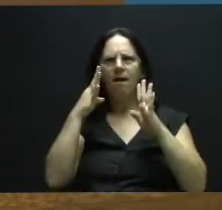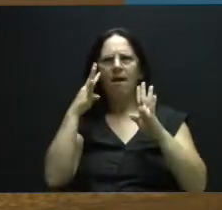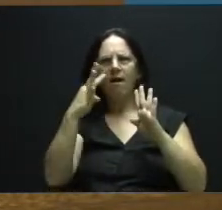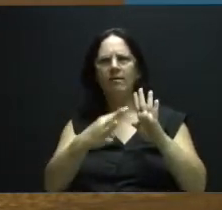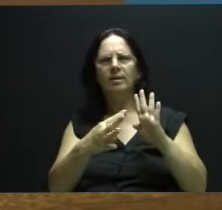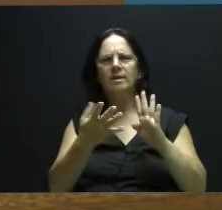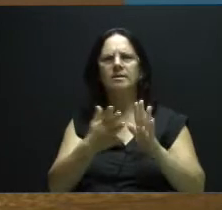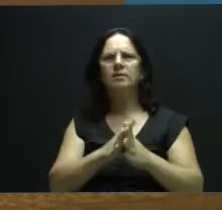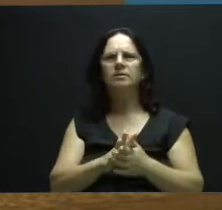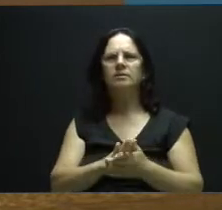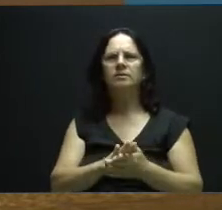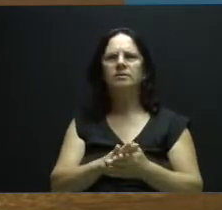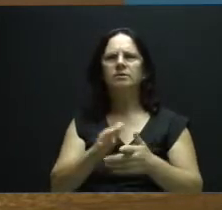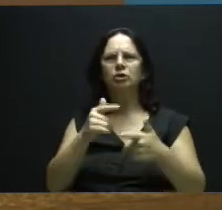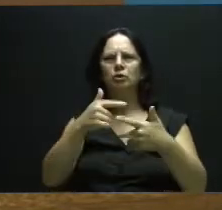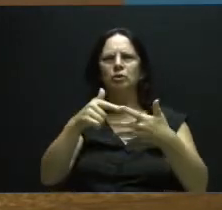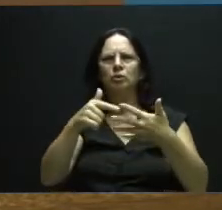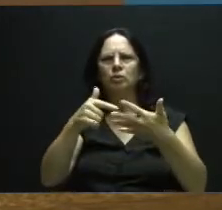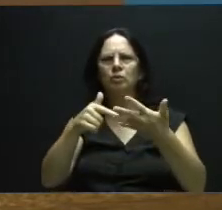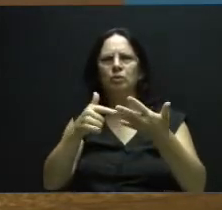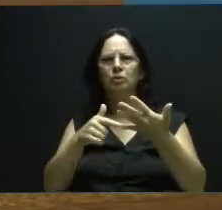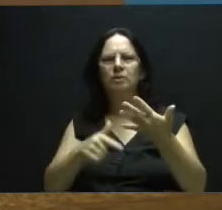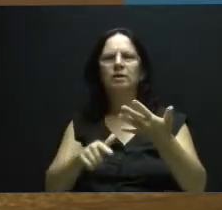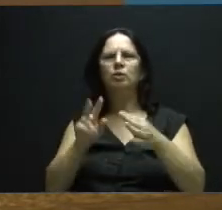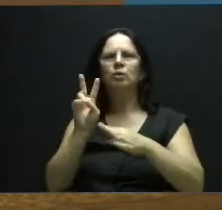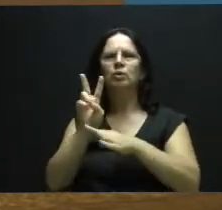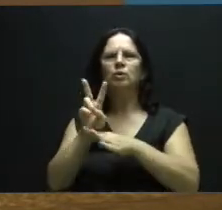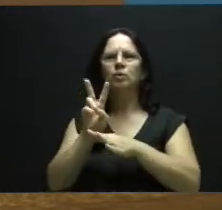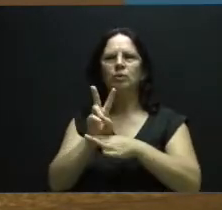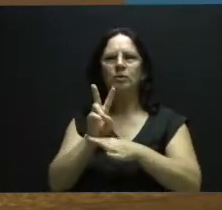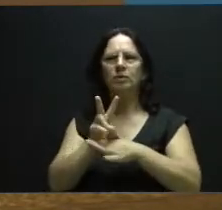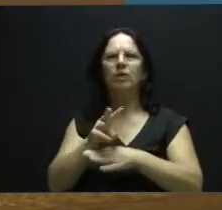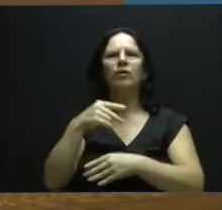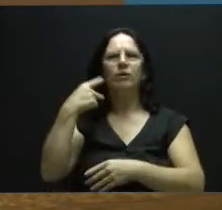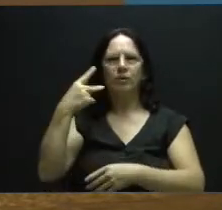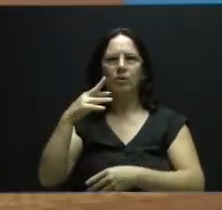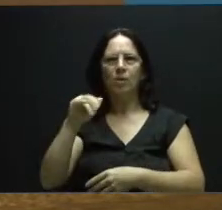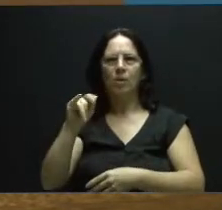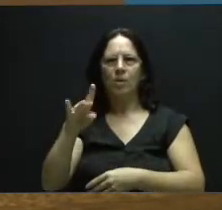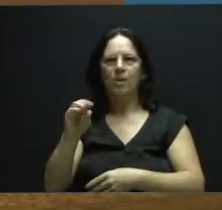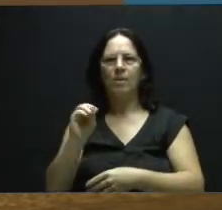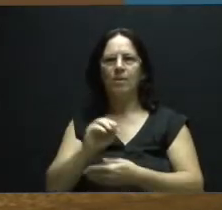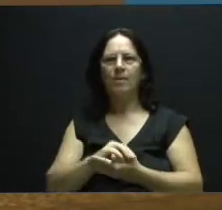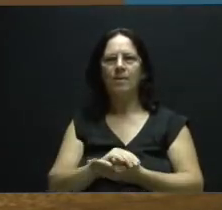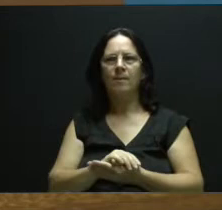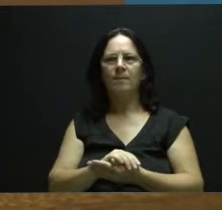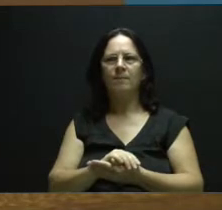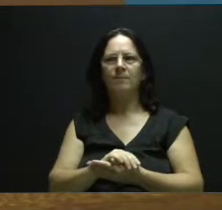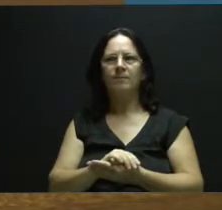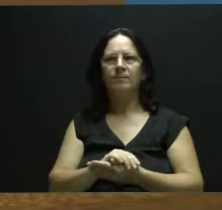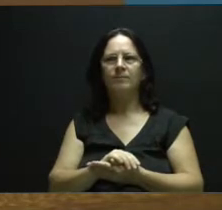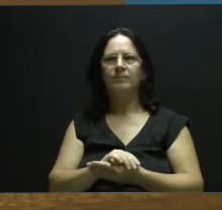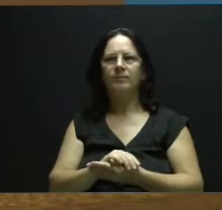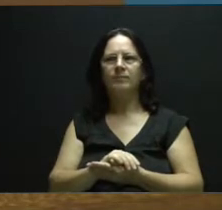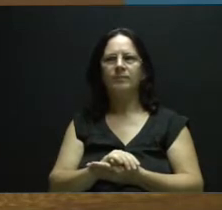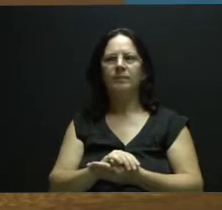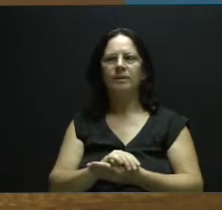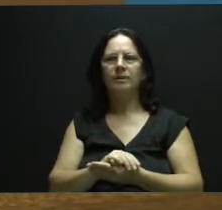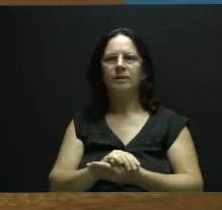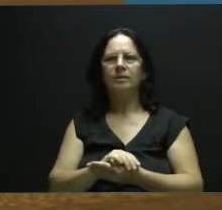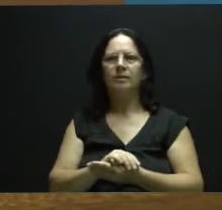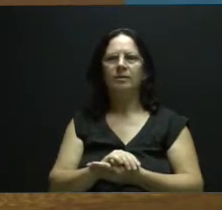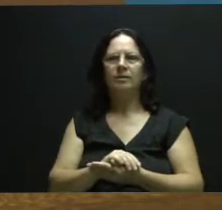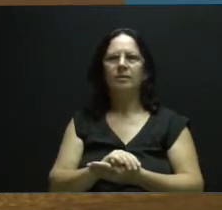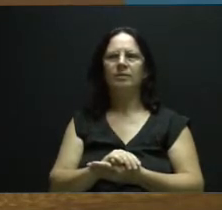presidência às questões que foram faladas a questão da da manutenção vereador rodrigo alemão e não tão